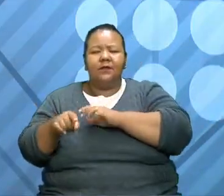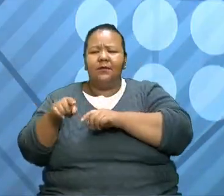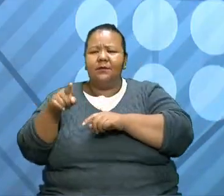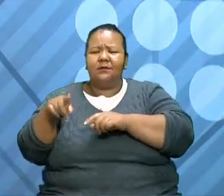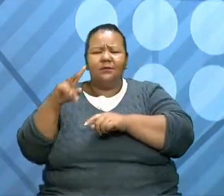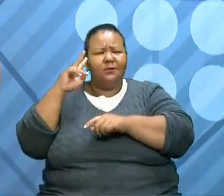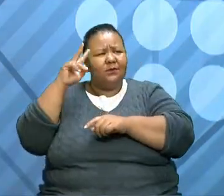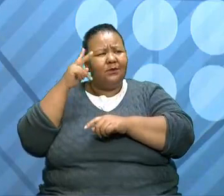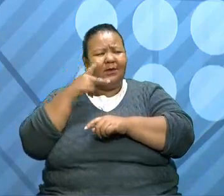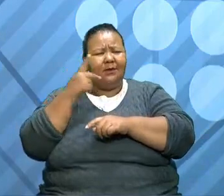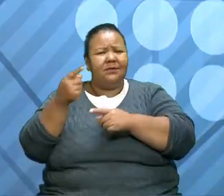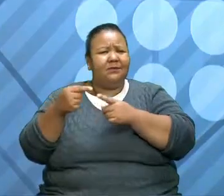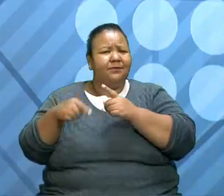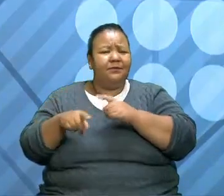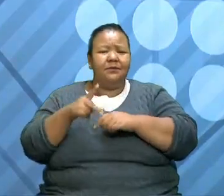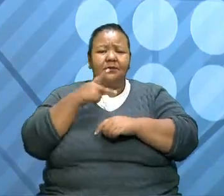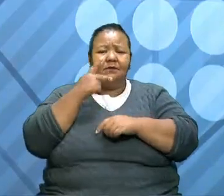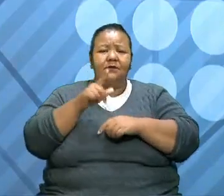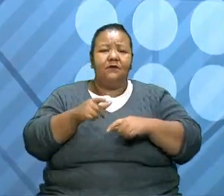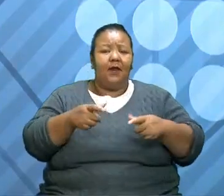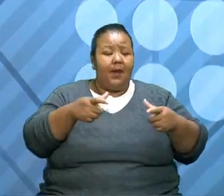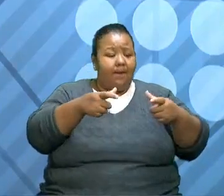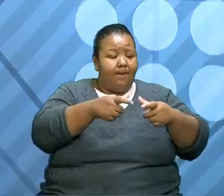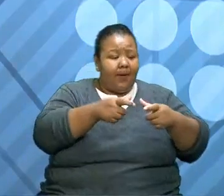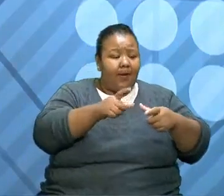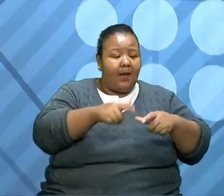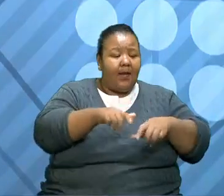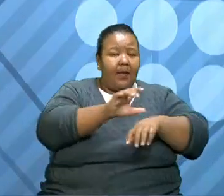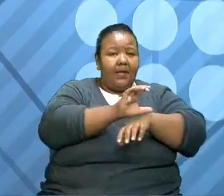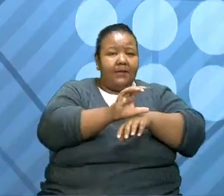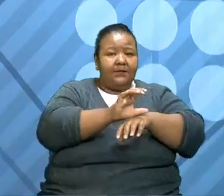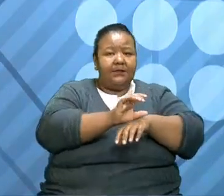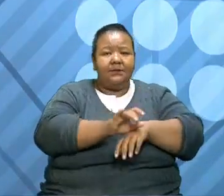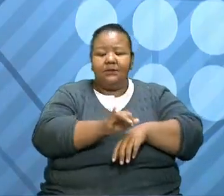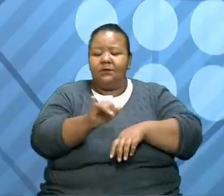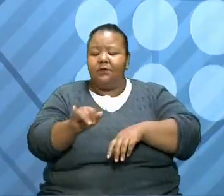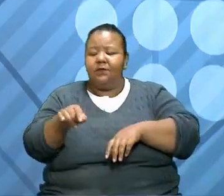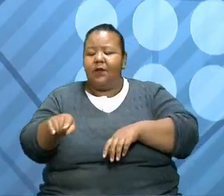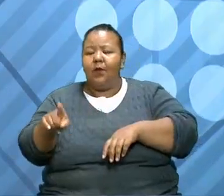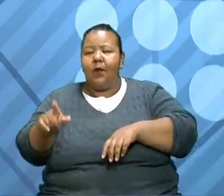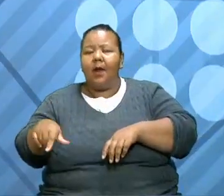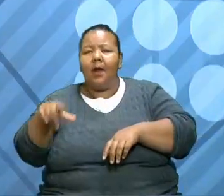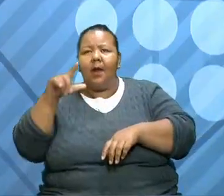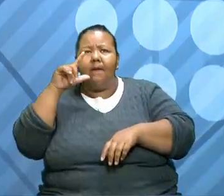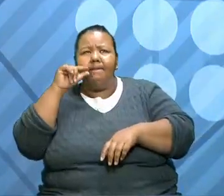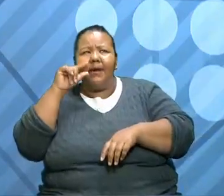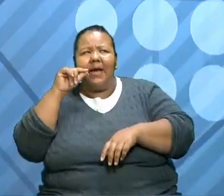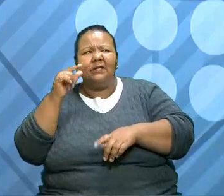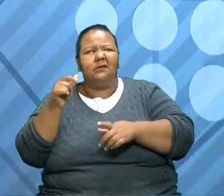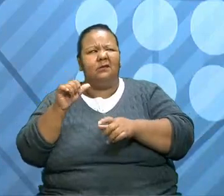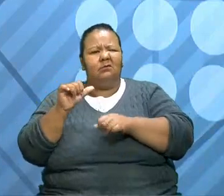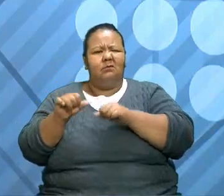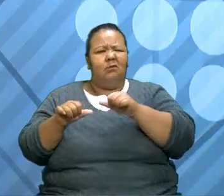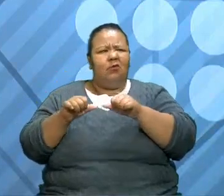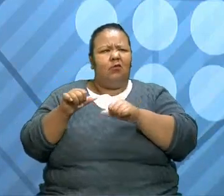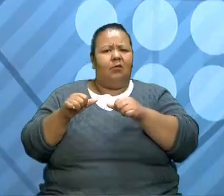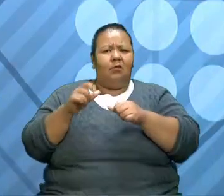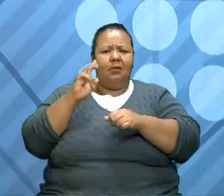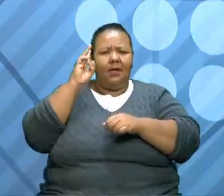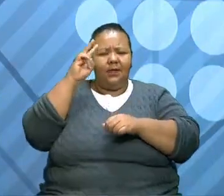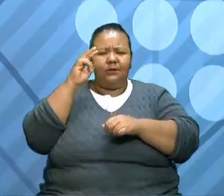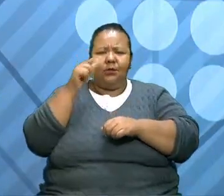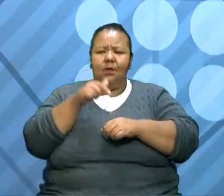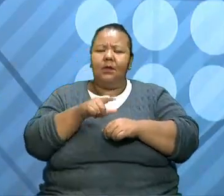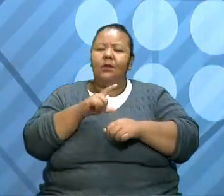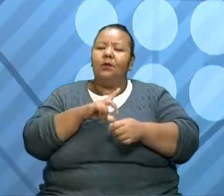nada a ver. Você pode falar assim, a panela é cinza. Chega lá que o pássaro, que o... e muda completamente a história. O que